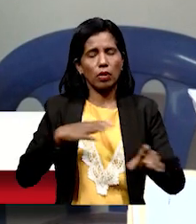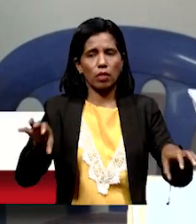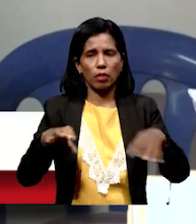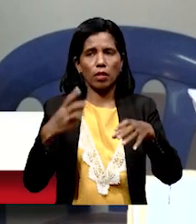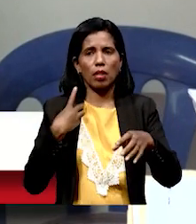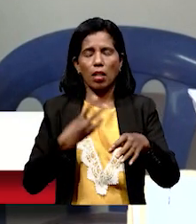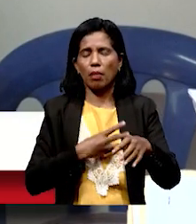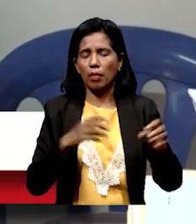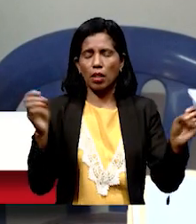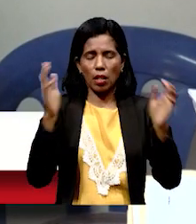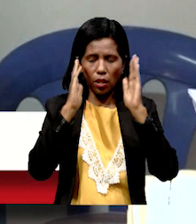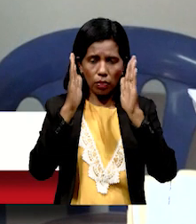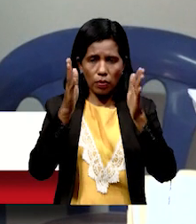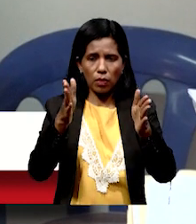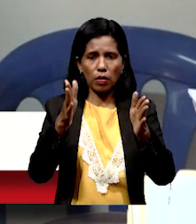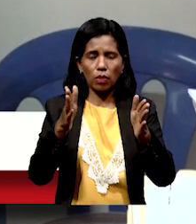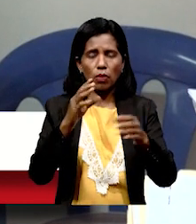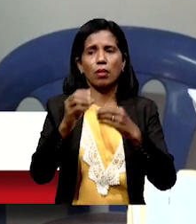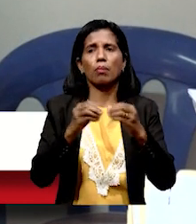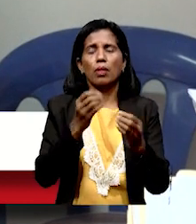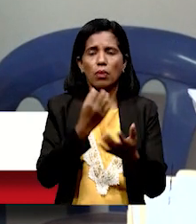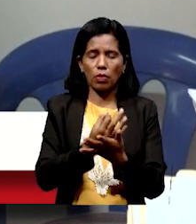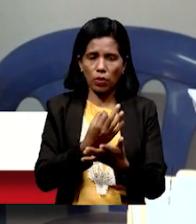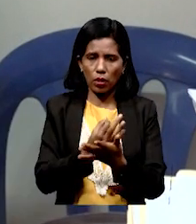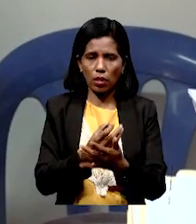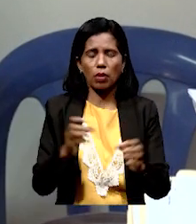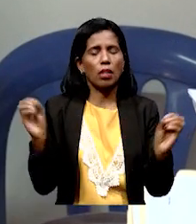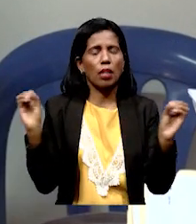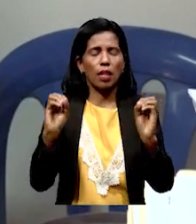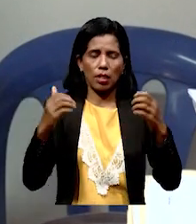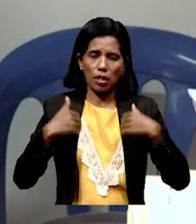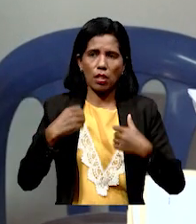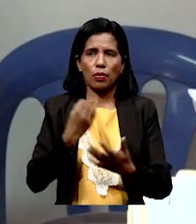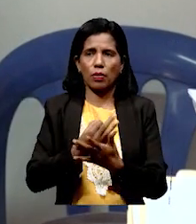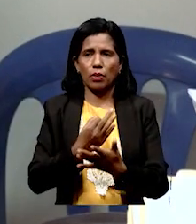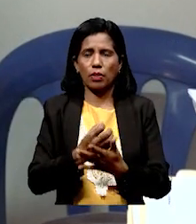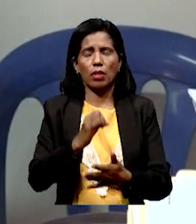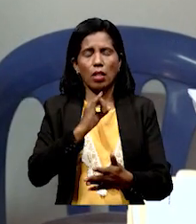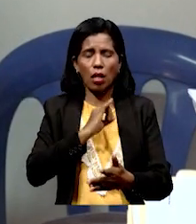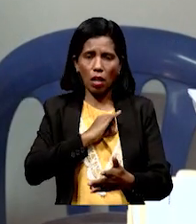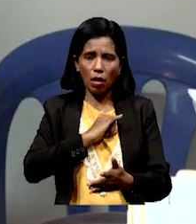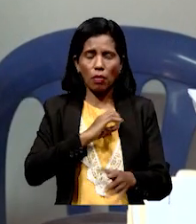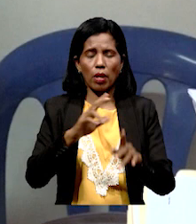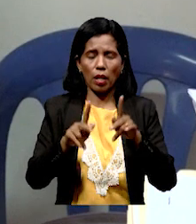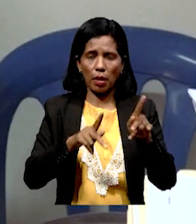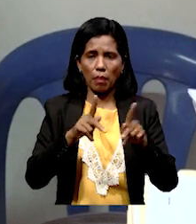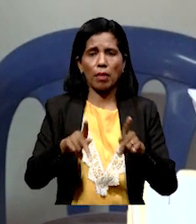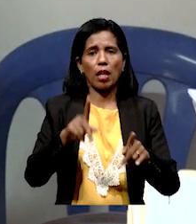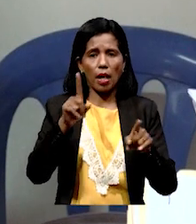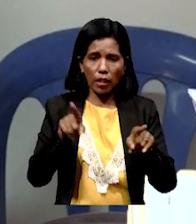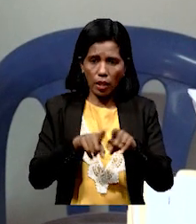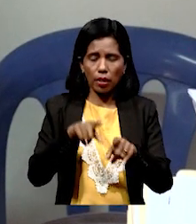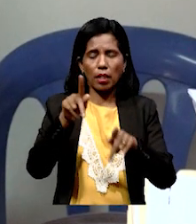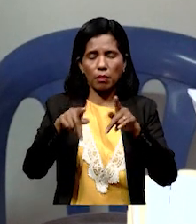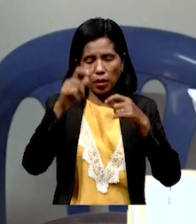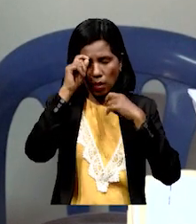tau questão ida kona ba osa, no laho osa. Hau pessoalmente, hane san Timoroan, hane